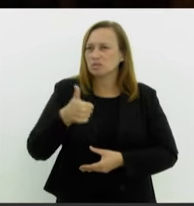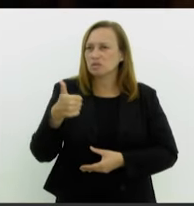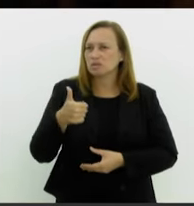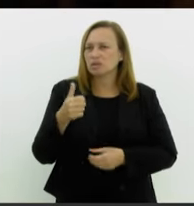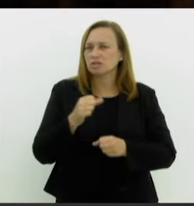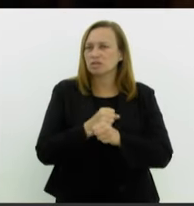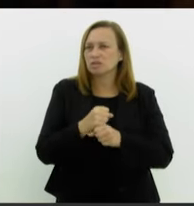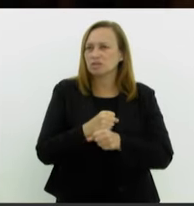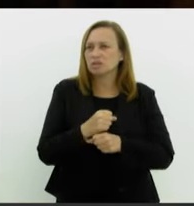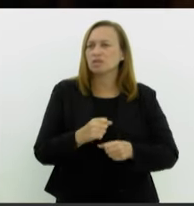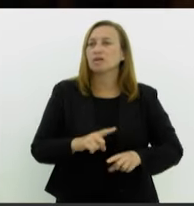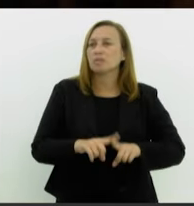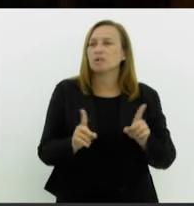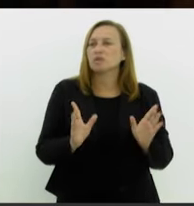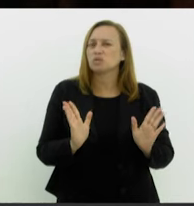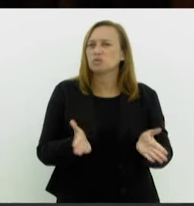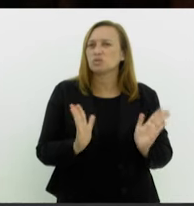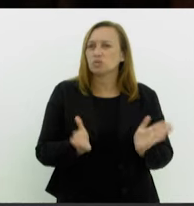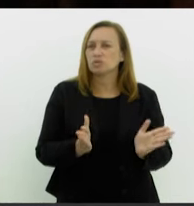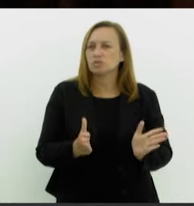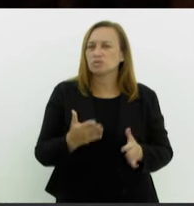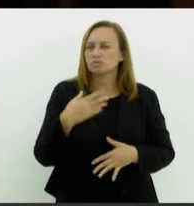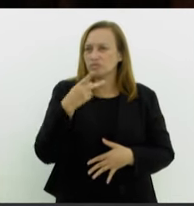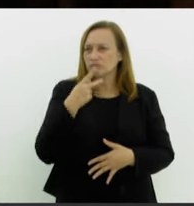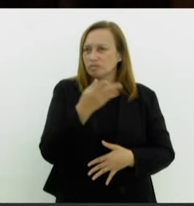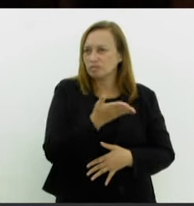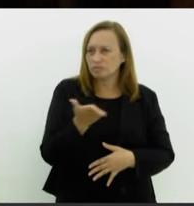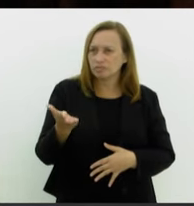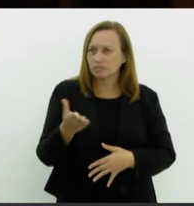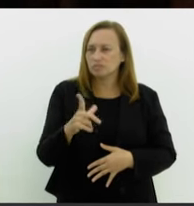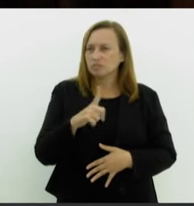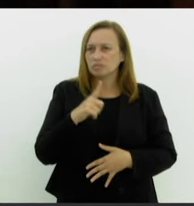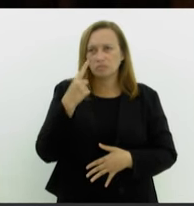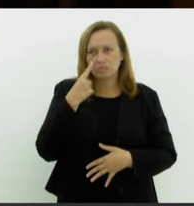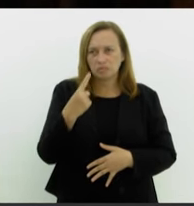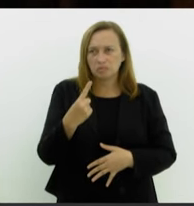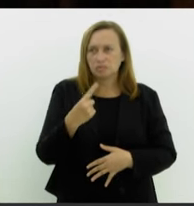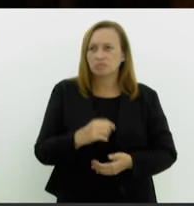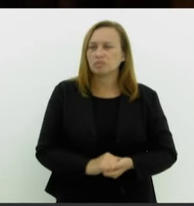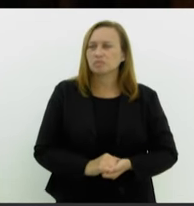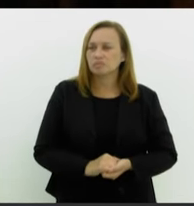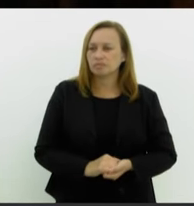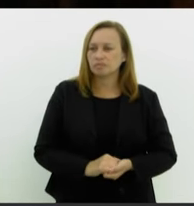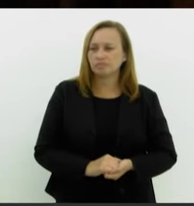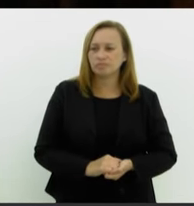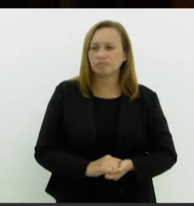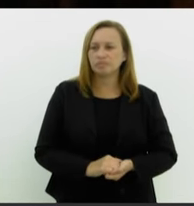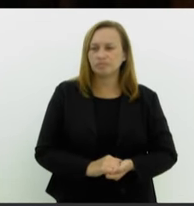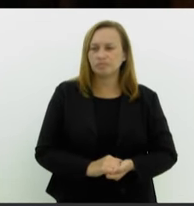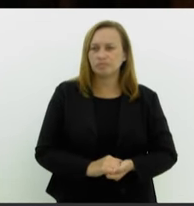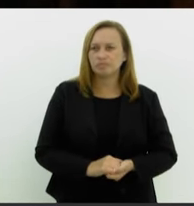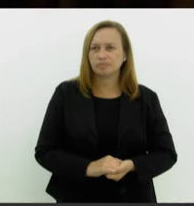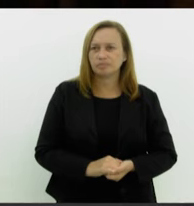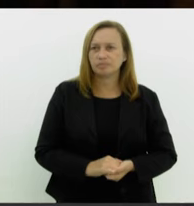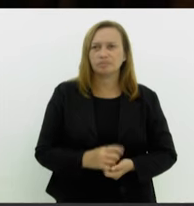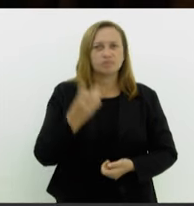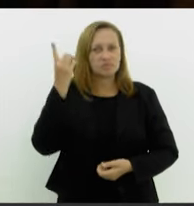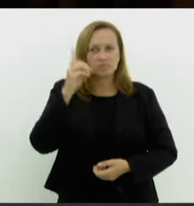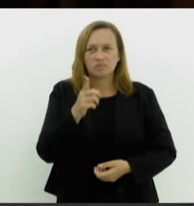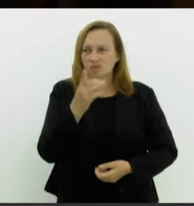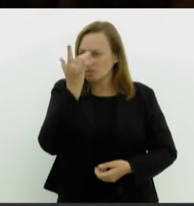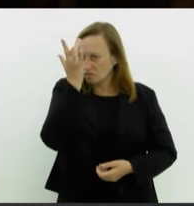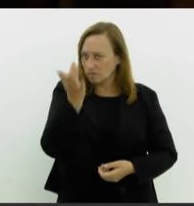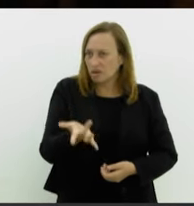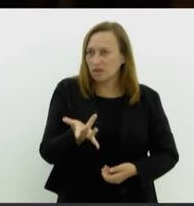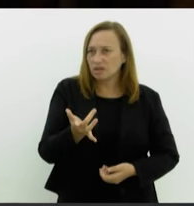ano mas hoje eu confesso a vocês que o que eu tenho visto deputada eh não tá sendo fácil